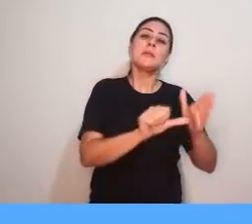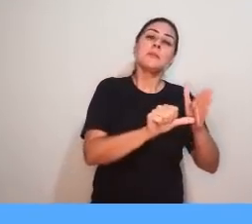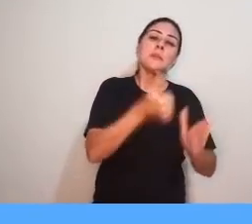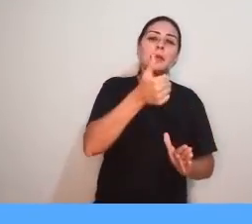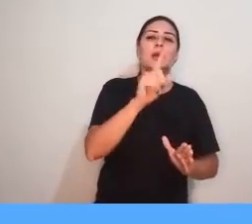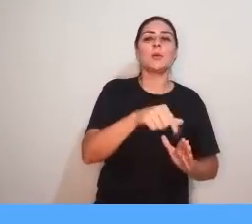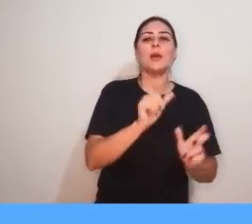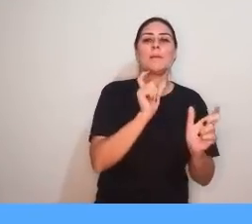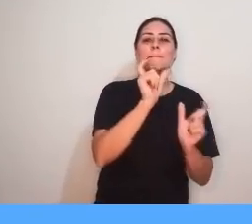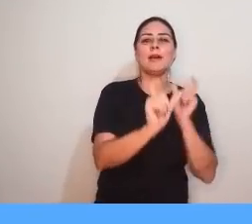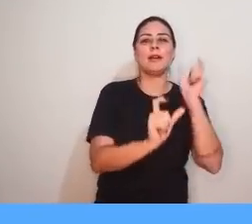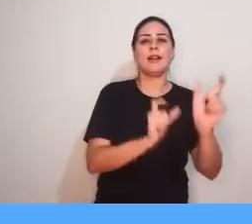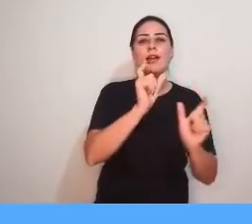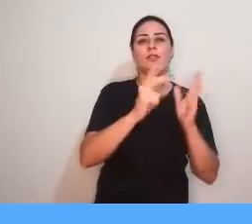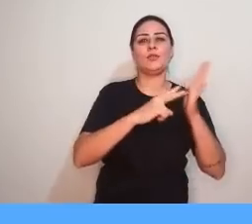plano